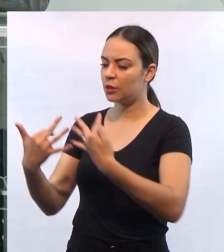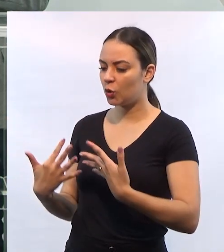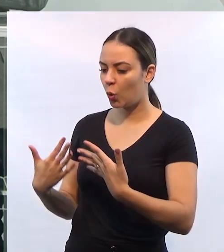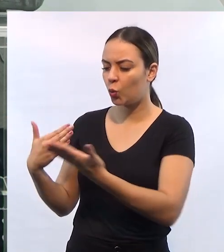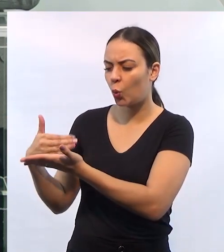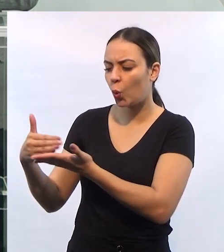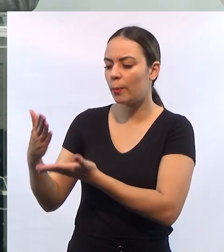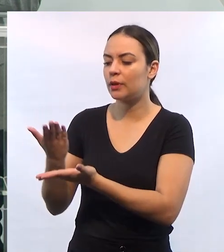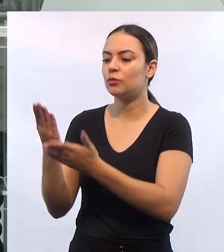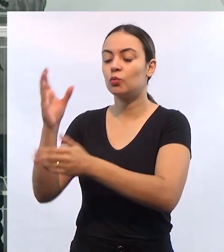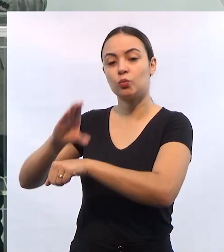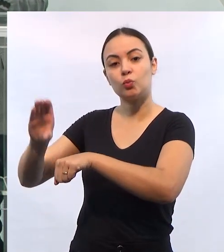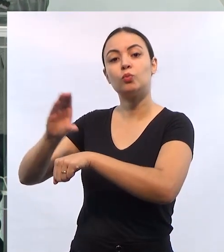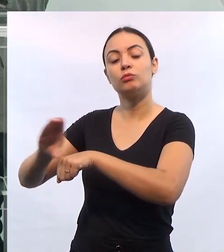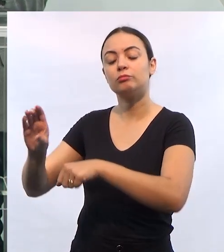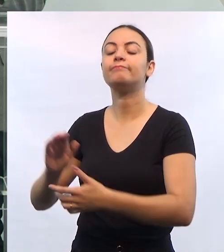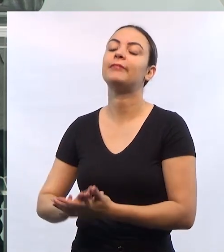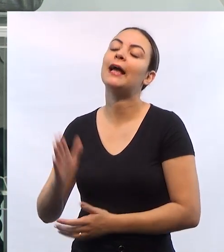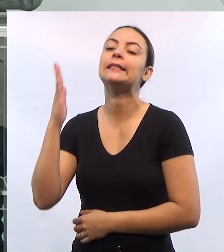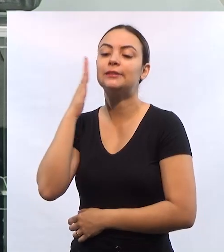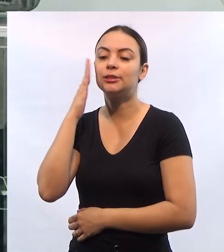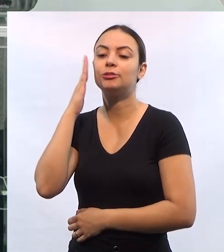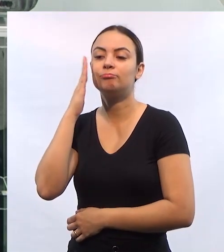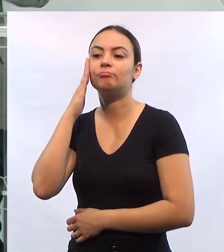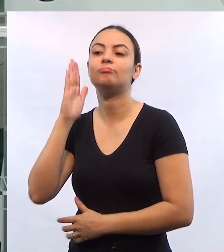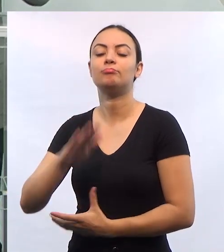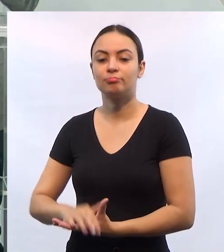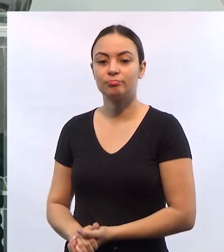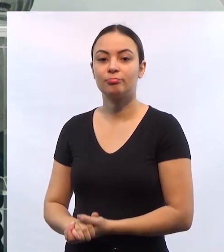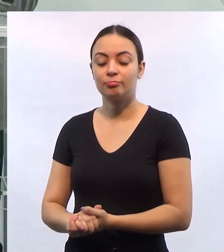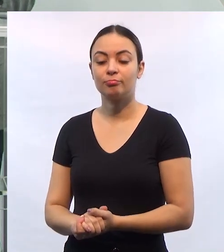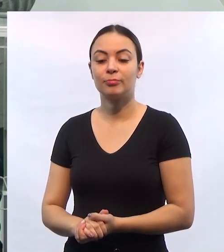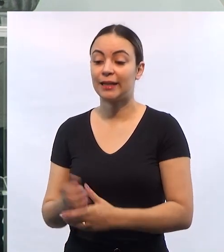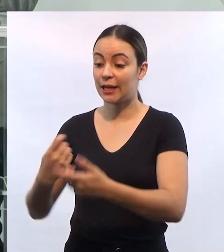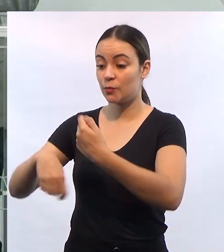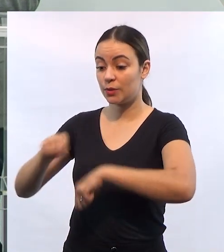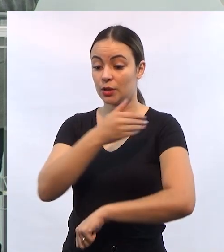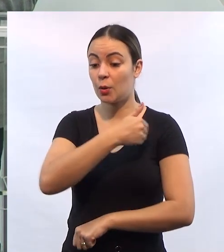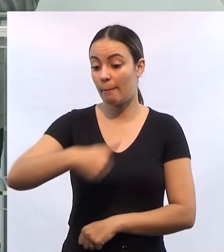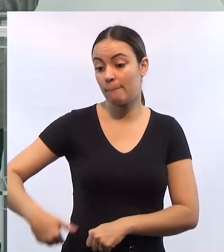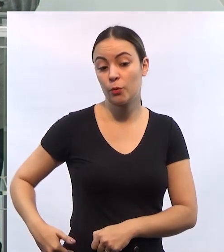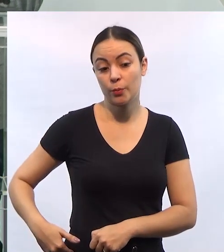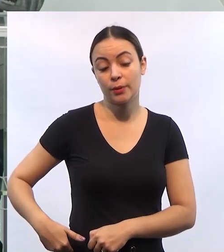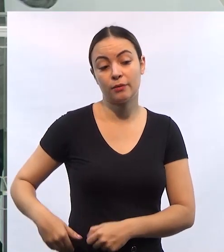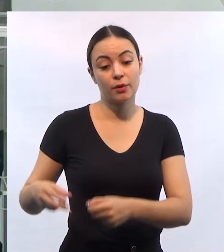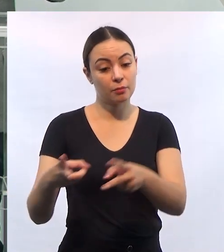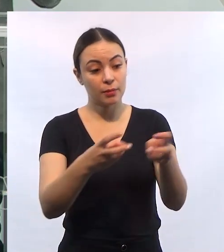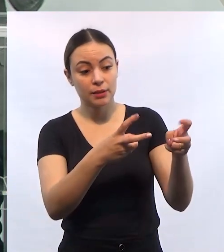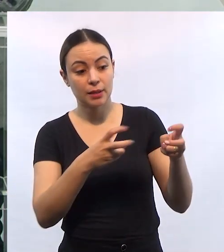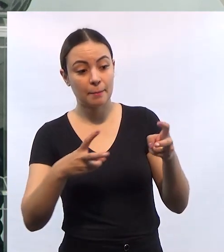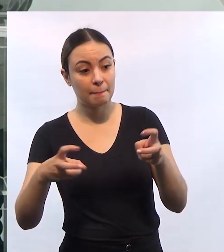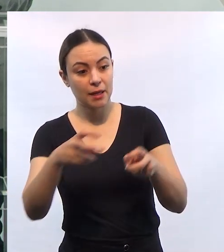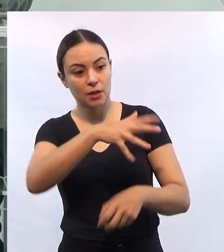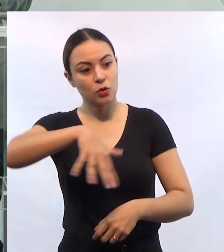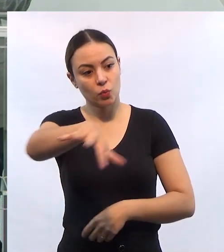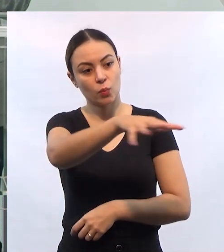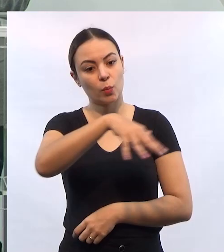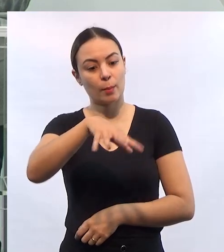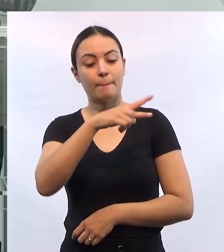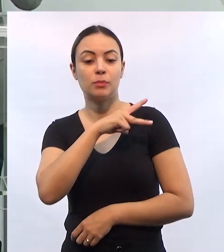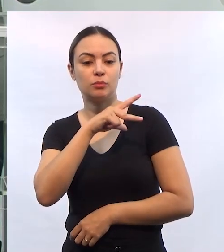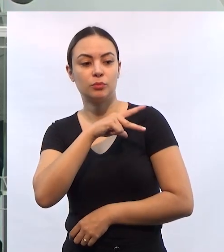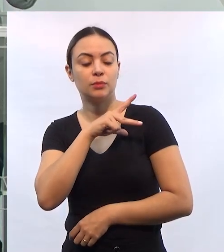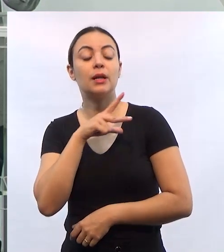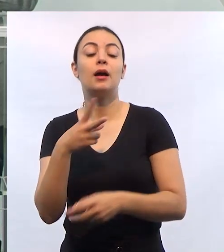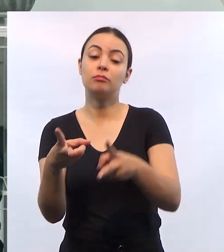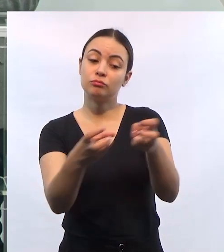tá? A administração pública foi se apoderando das ferramentas, das teorias da iniciativa privada e fazendo com que o seu